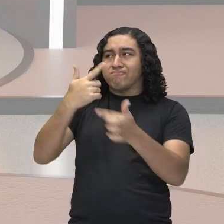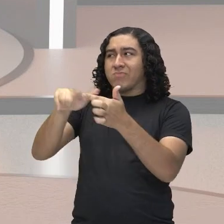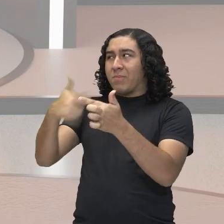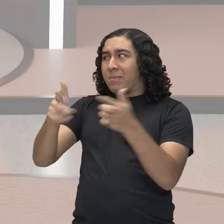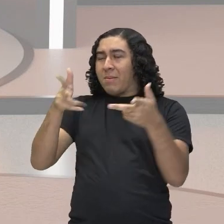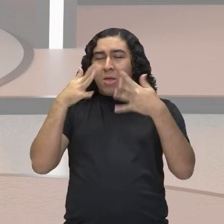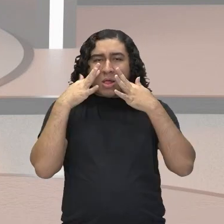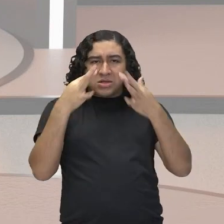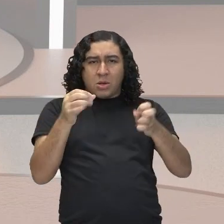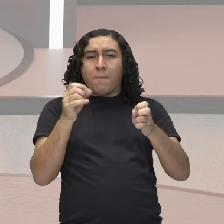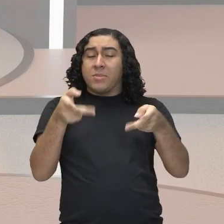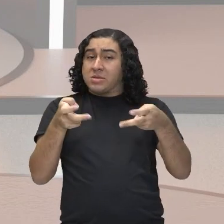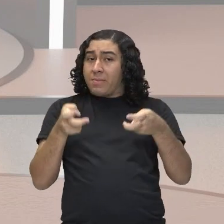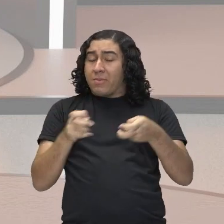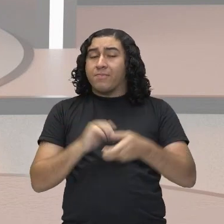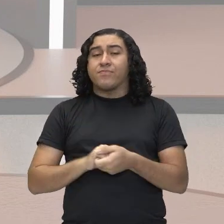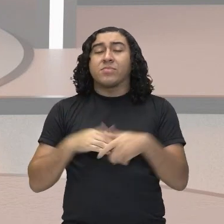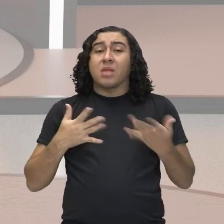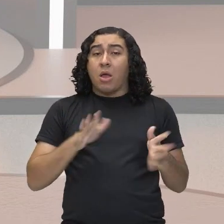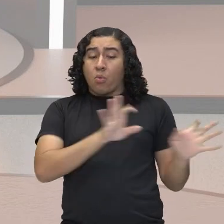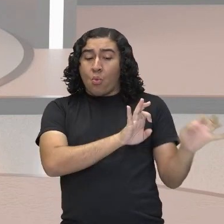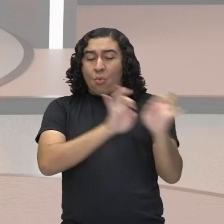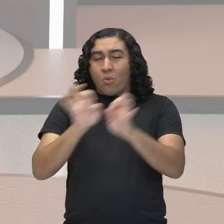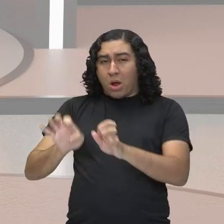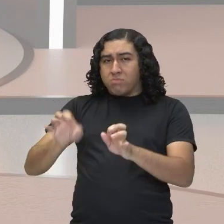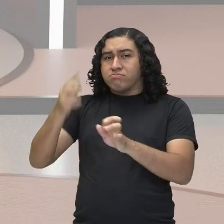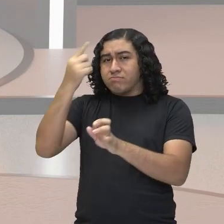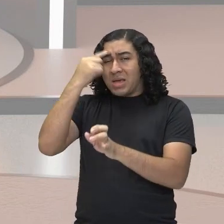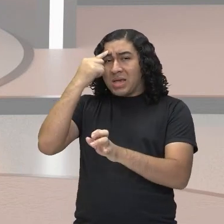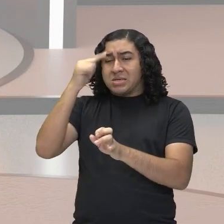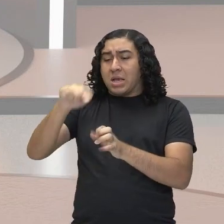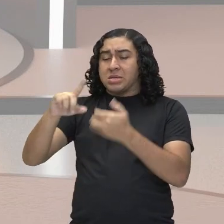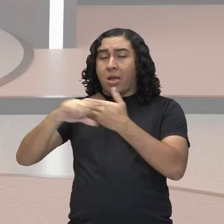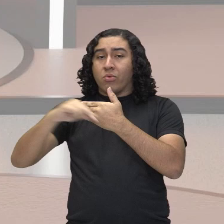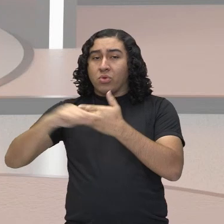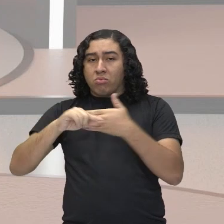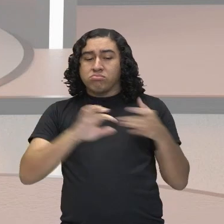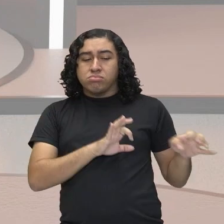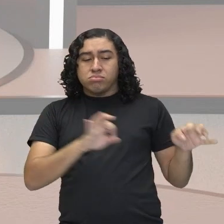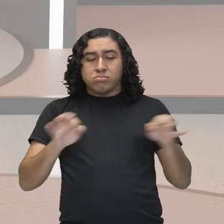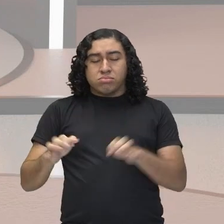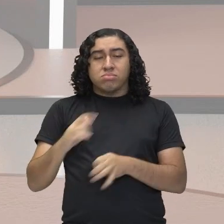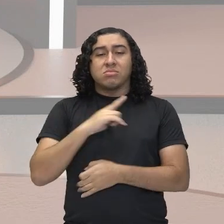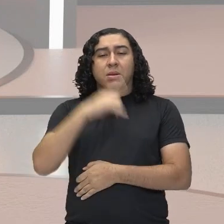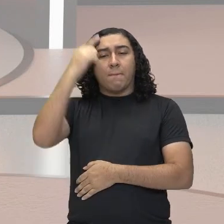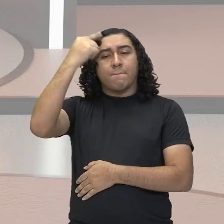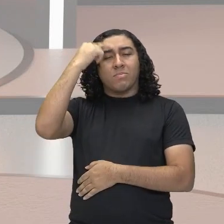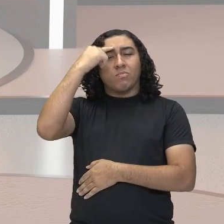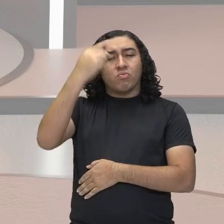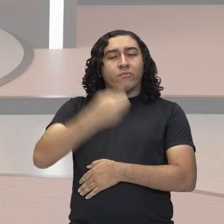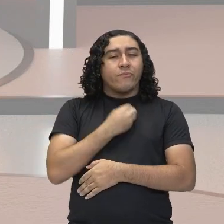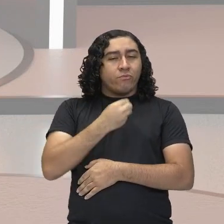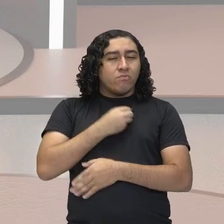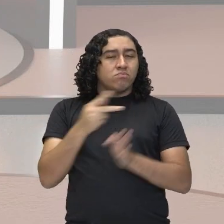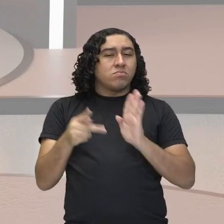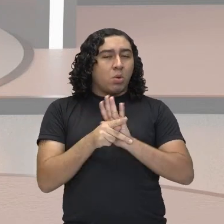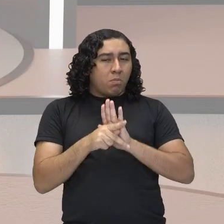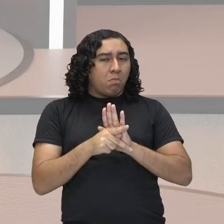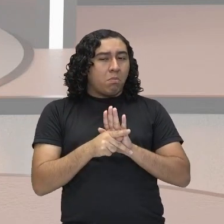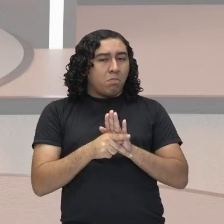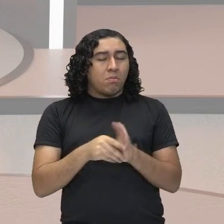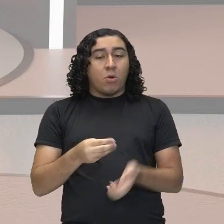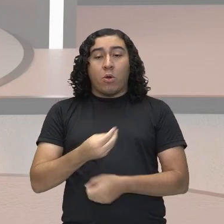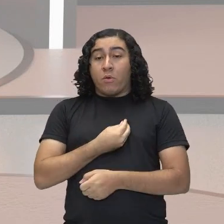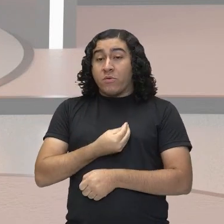prestando atenção nisso daí? Estão conseguindo acompanhar esse pensamento sartriano aí, né? Esse pensamento existencialista? Vai